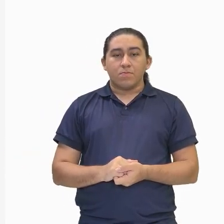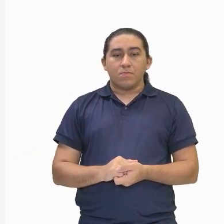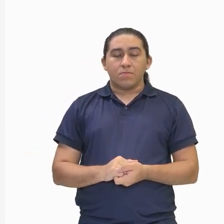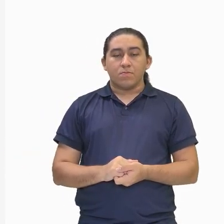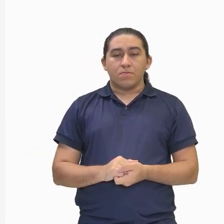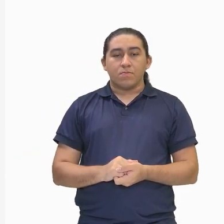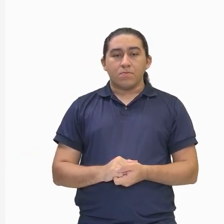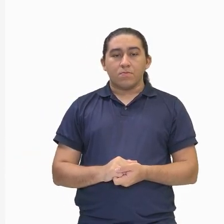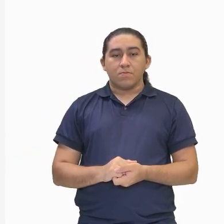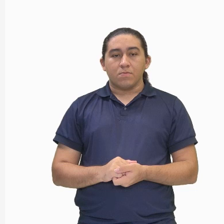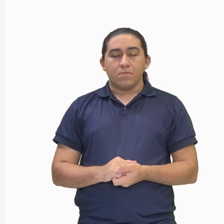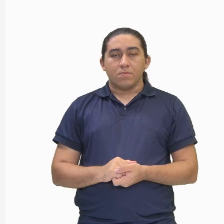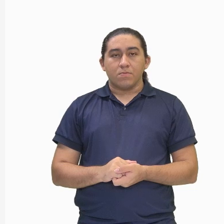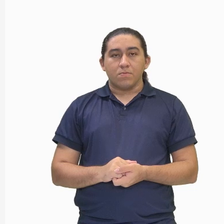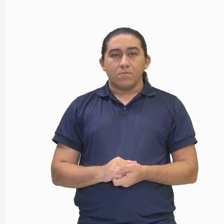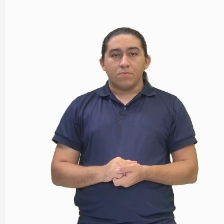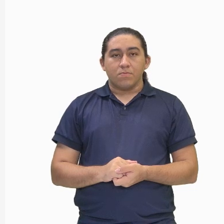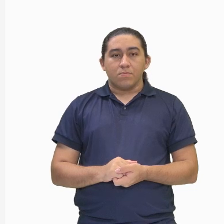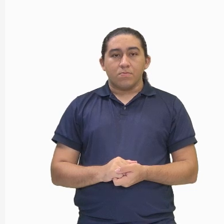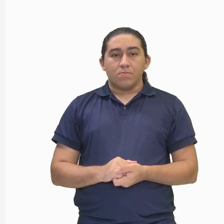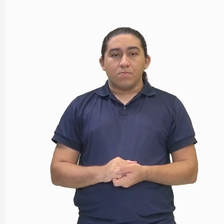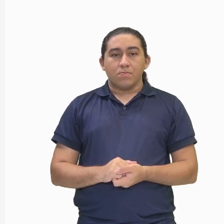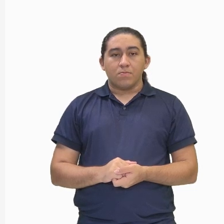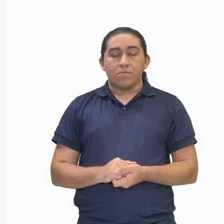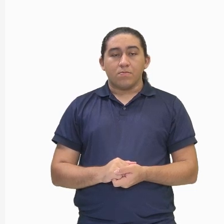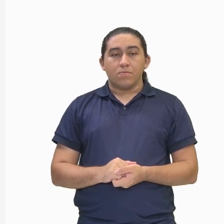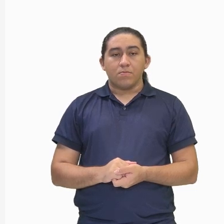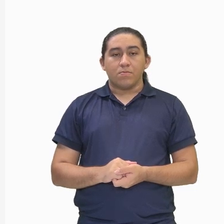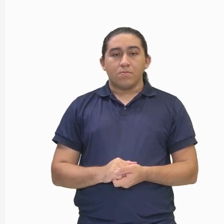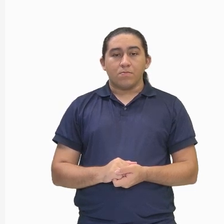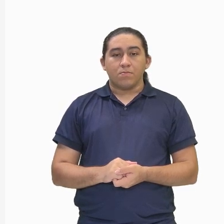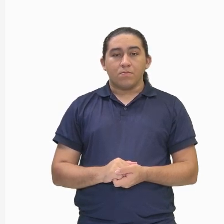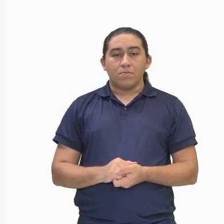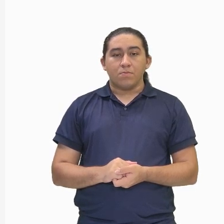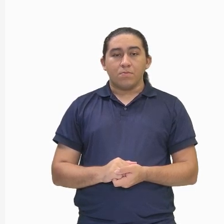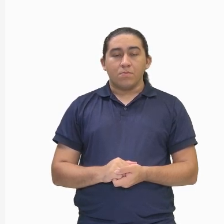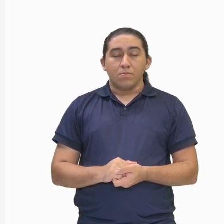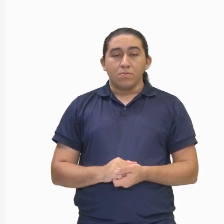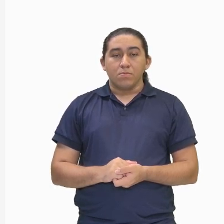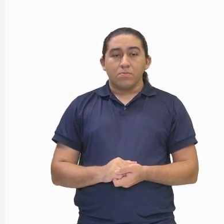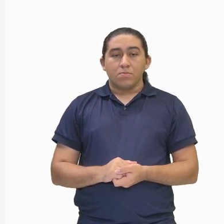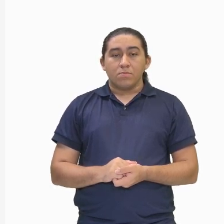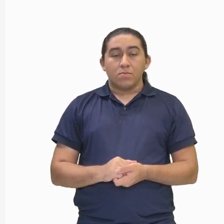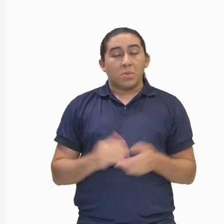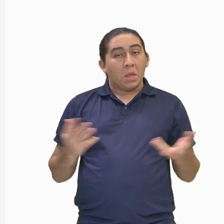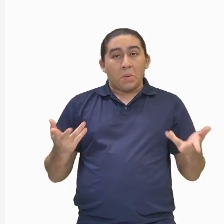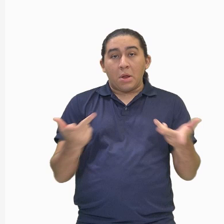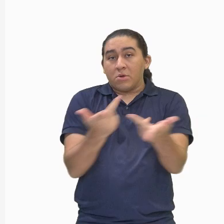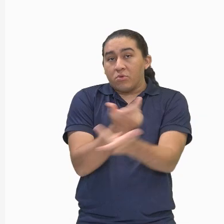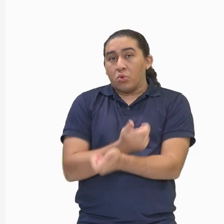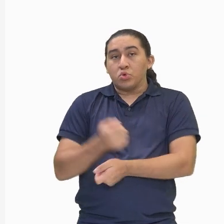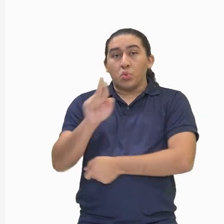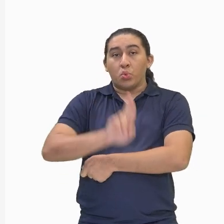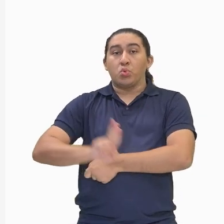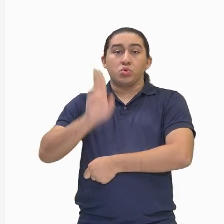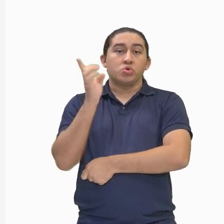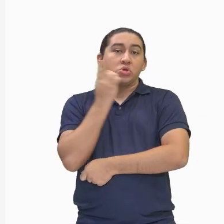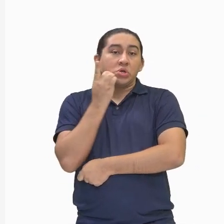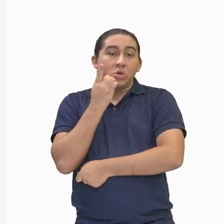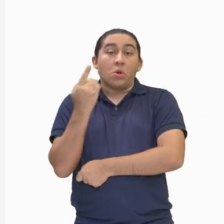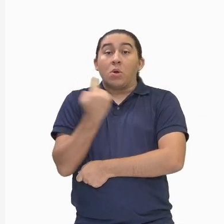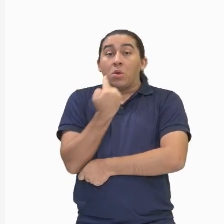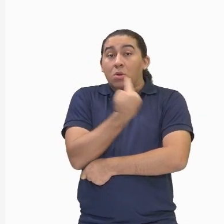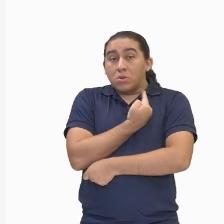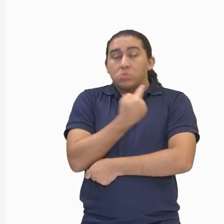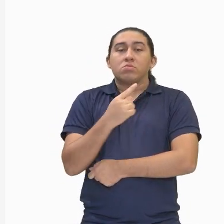em forma de energia elétrica. Tão indispensável nos dias atuais, né? E nós temos muitos aparelhos que